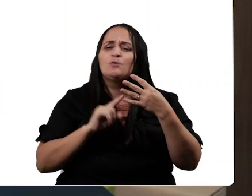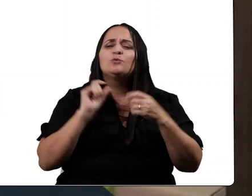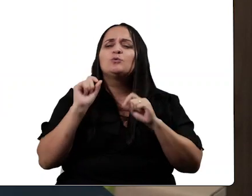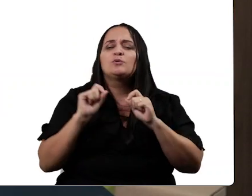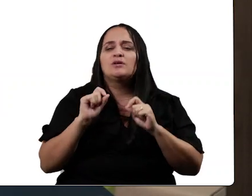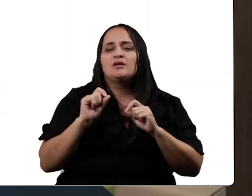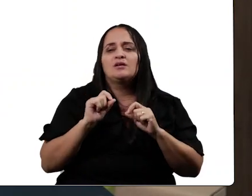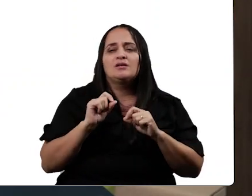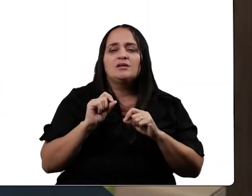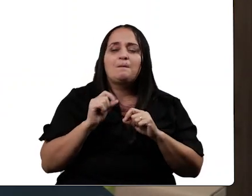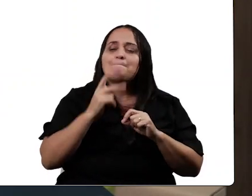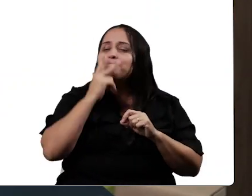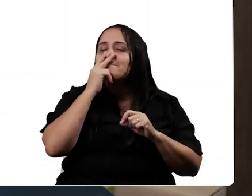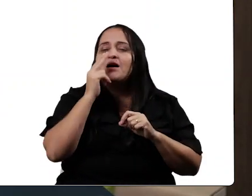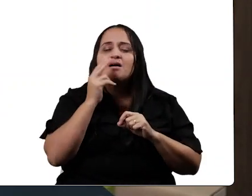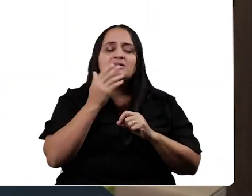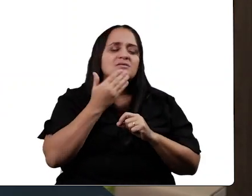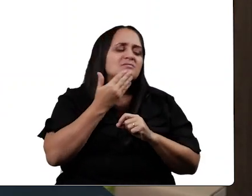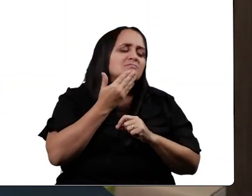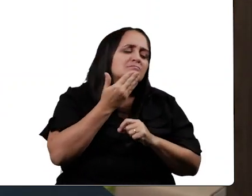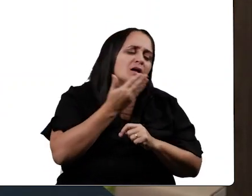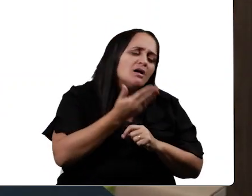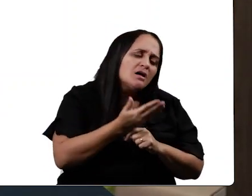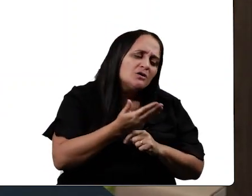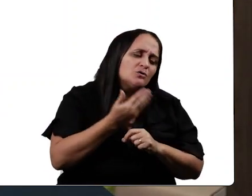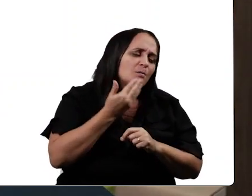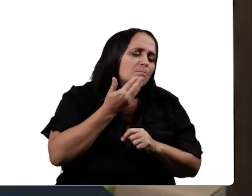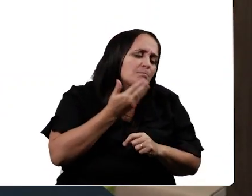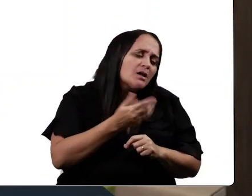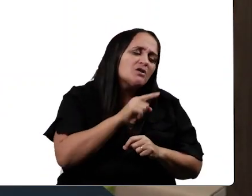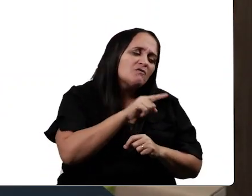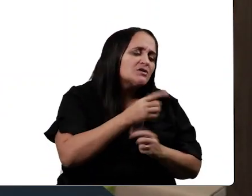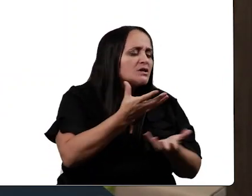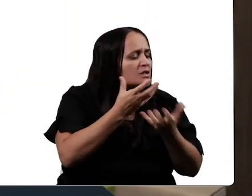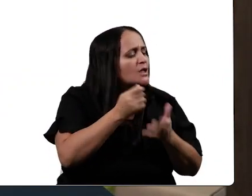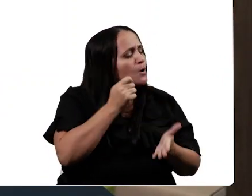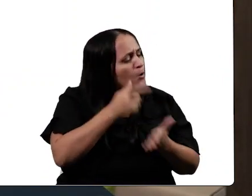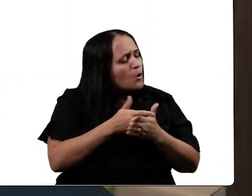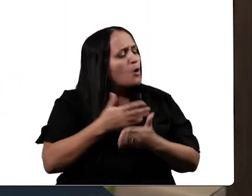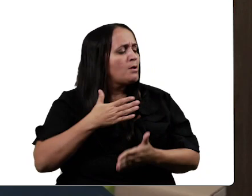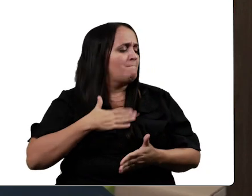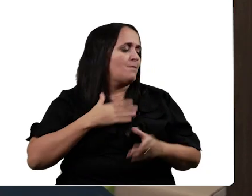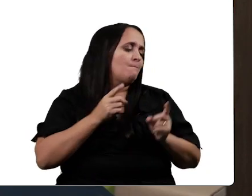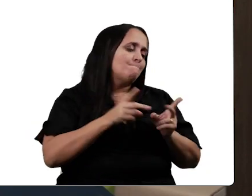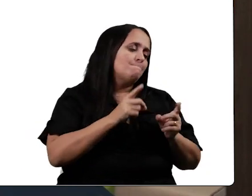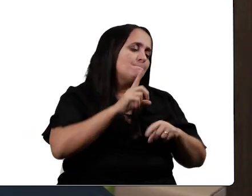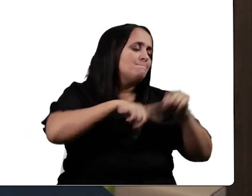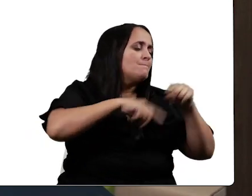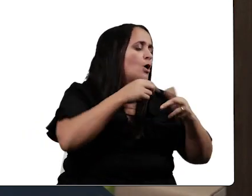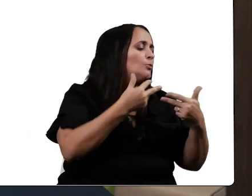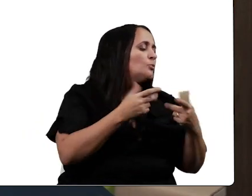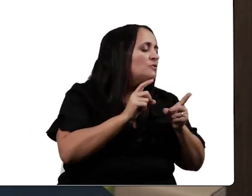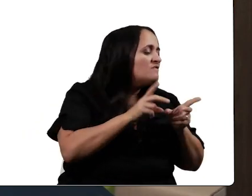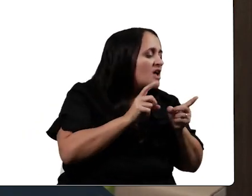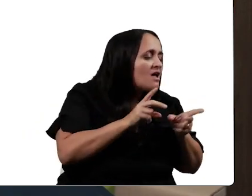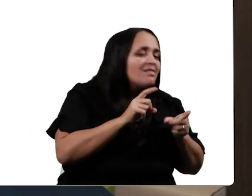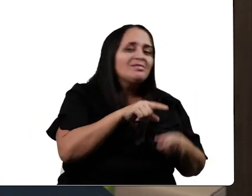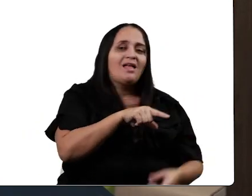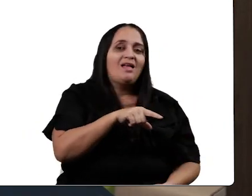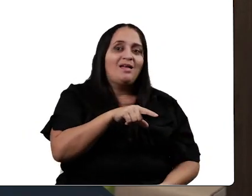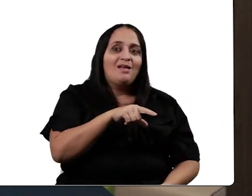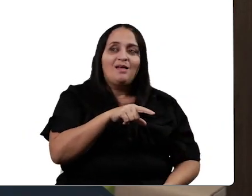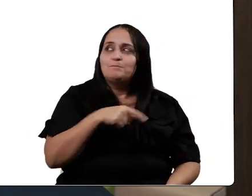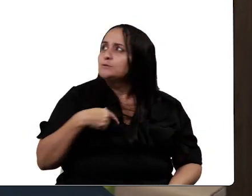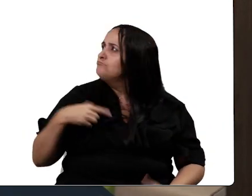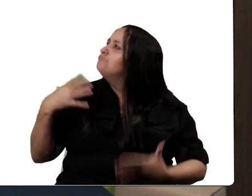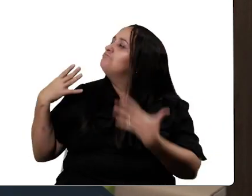apelar, ela quer te motivar, ela quer oferecer algo para você, convencer você a comprar